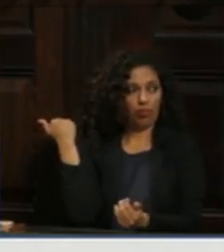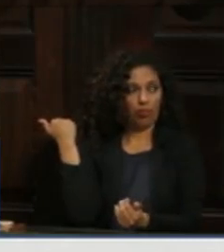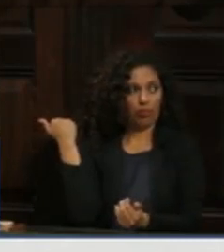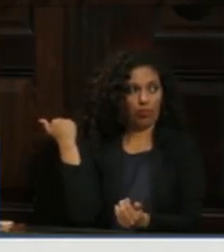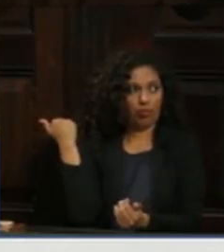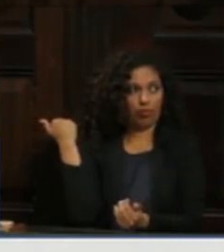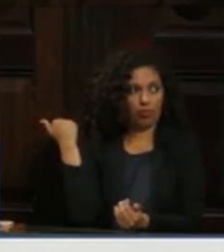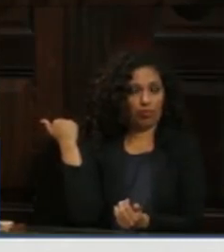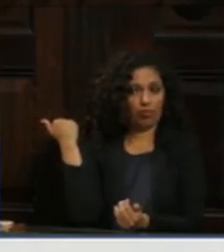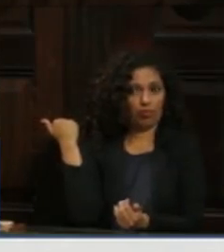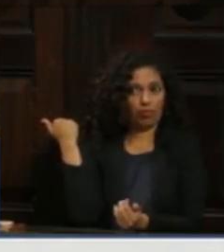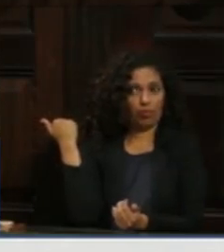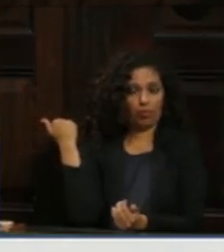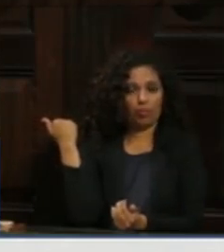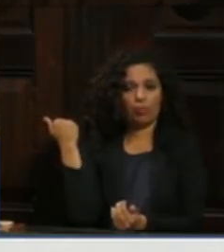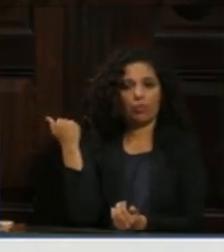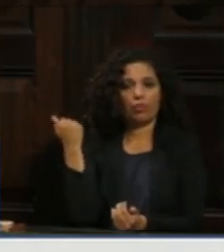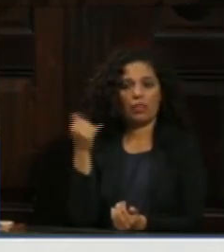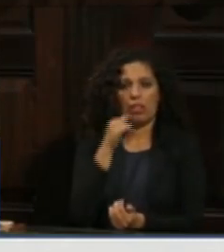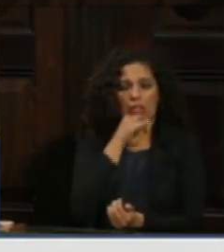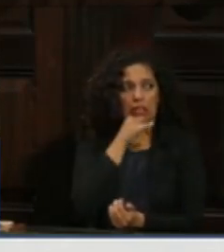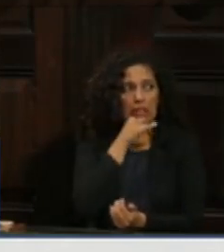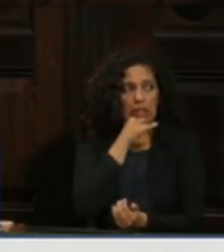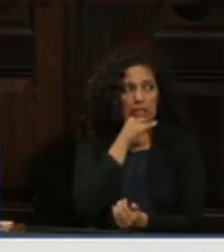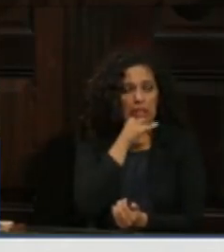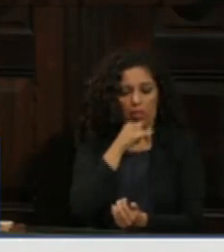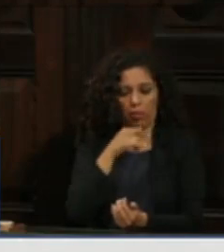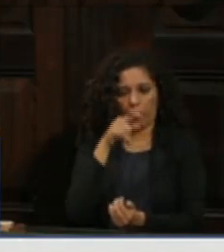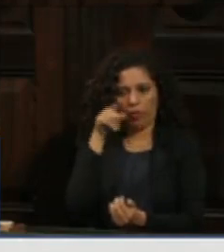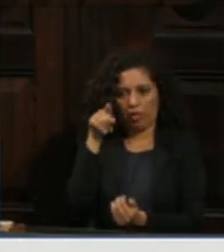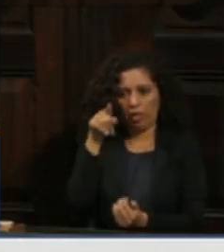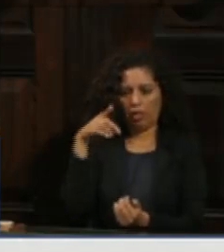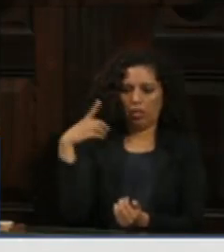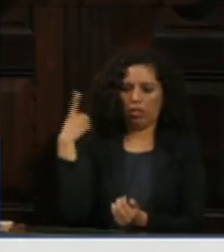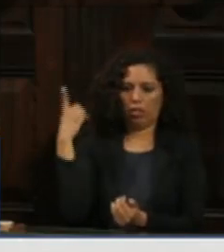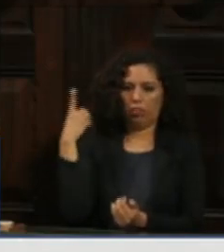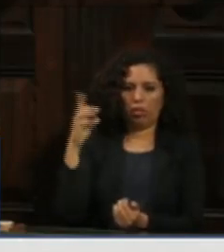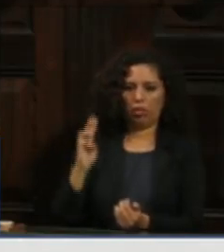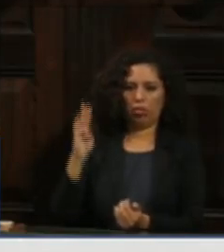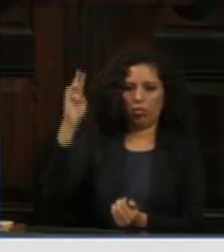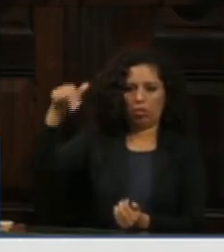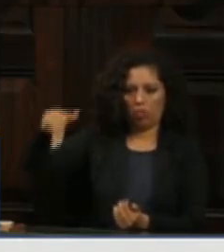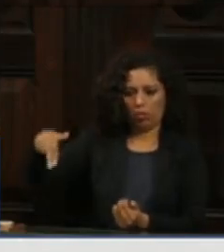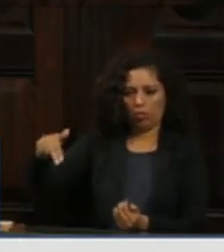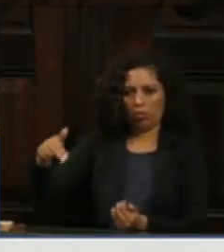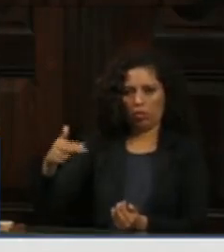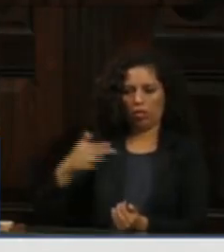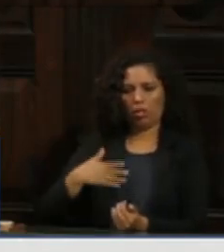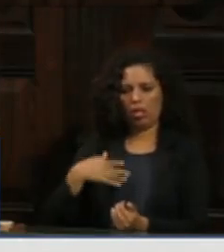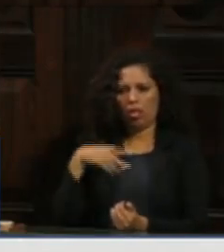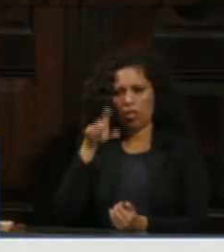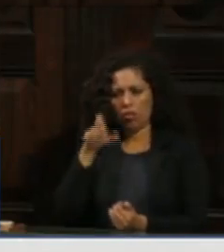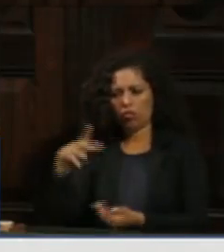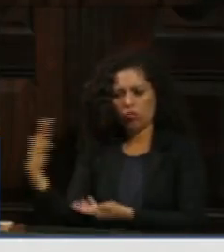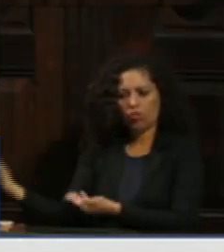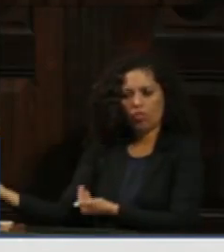né, de valores que tomou a sociedade, eu espero que eles de fato venham com esses valores